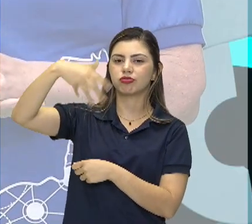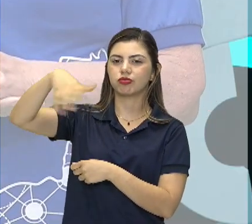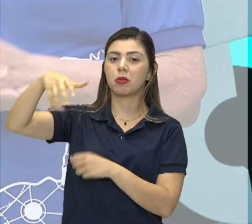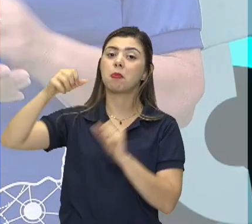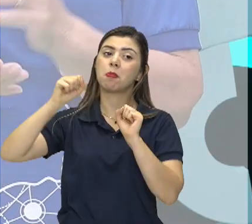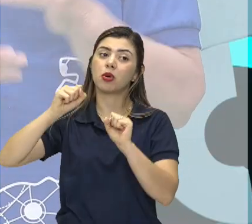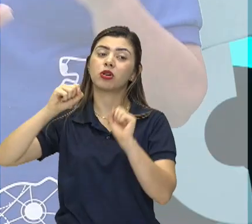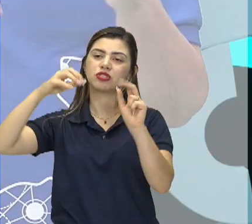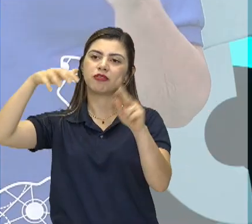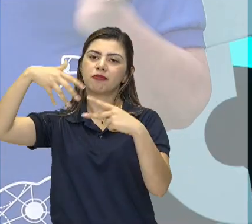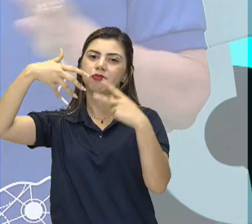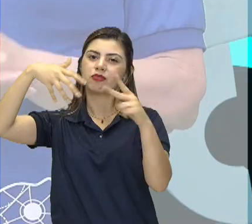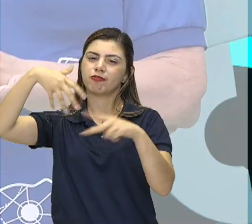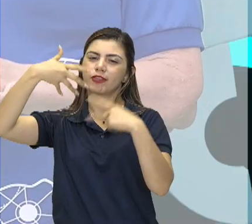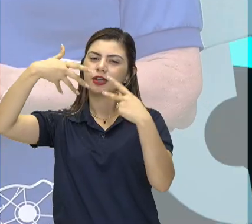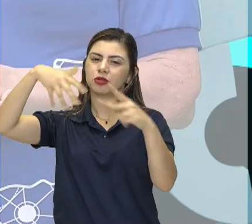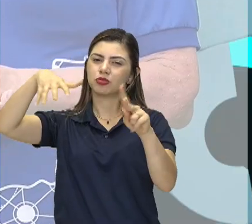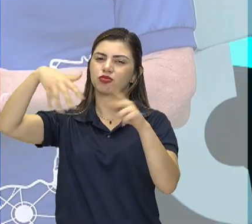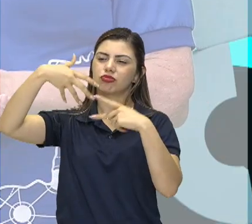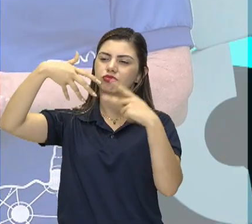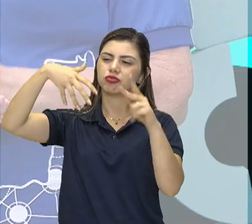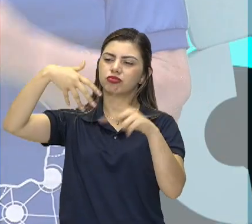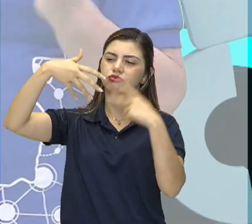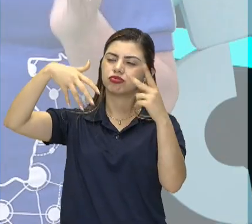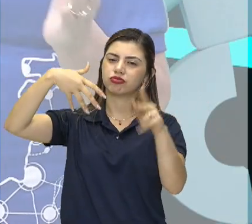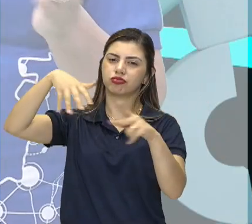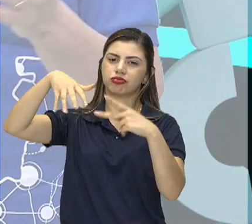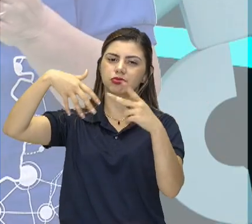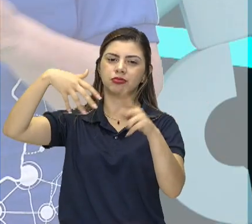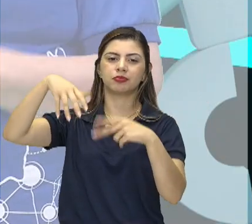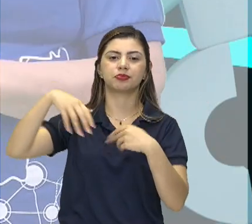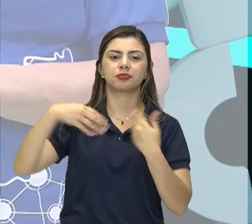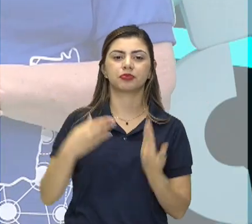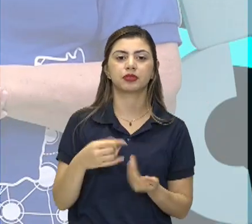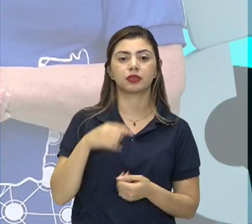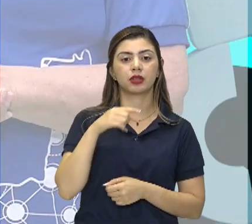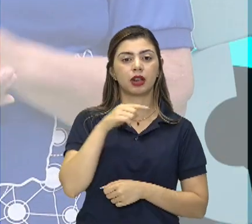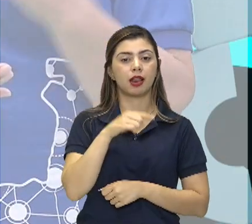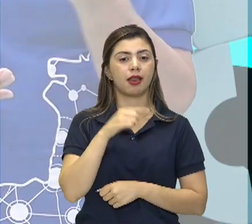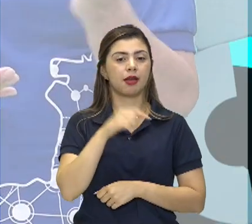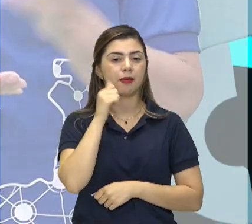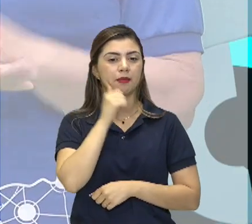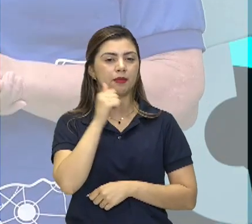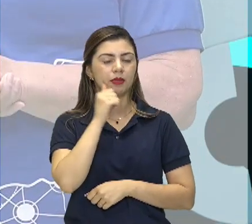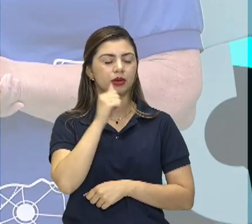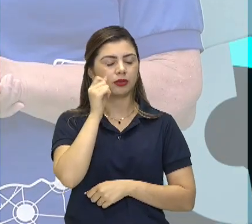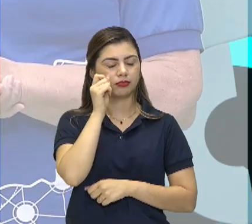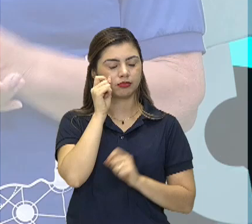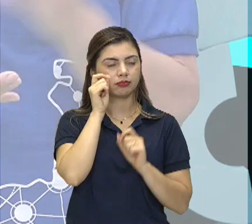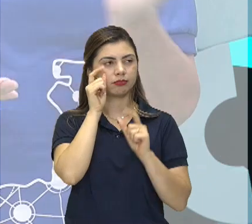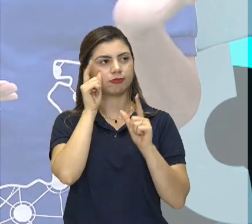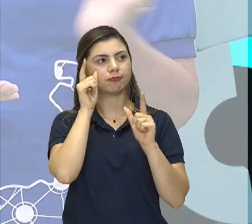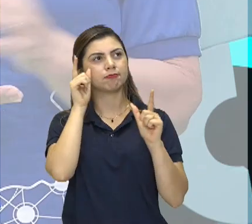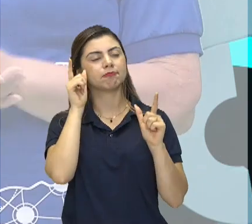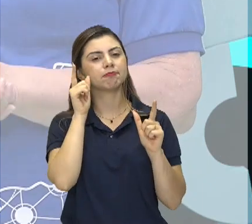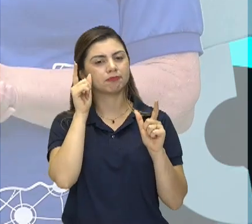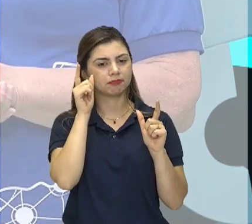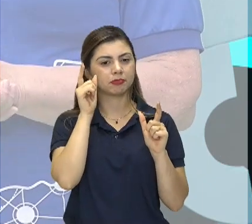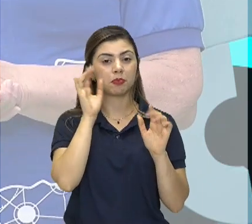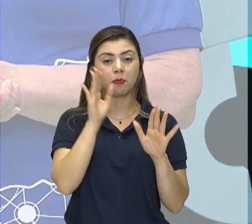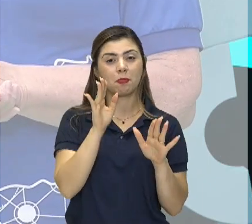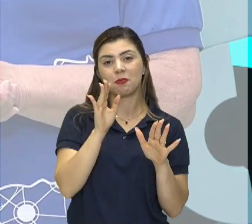vento forte que vinha da janela. Ela, por um momento, achou ter aberto os olhos. Leve